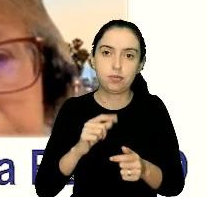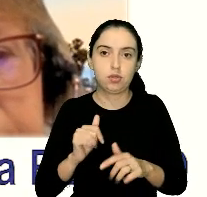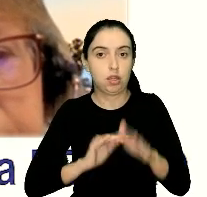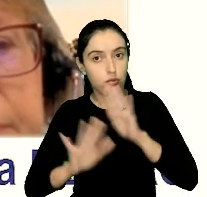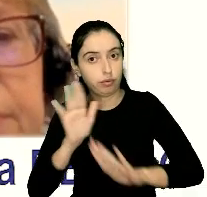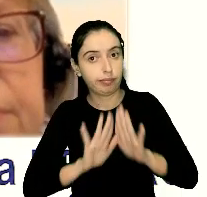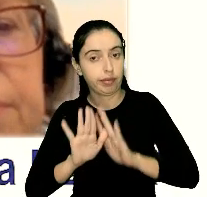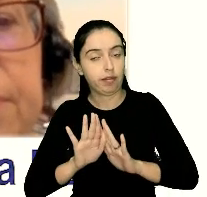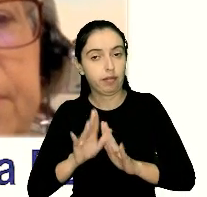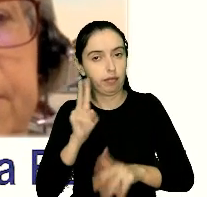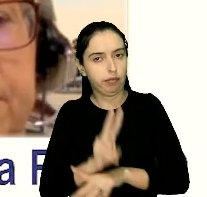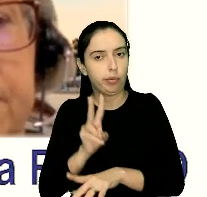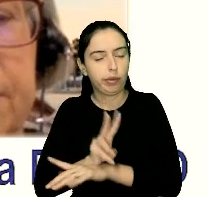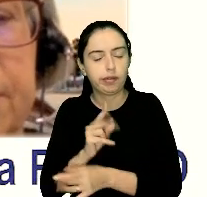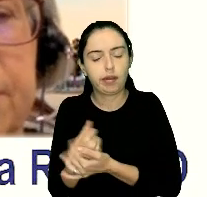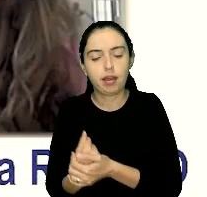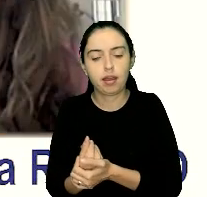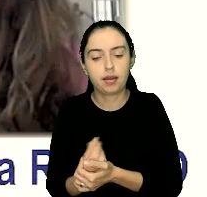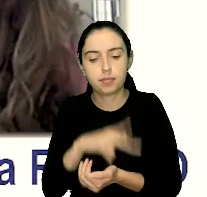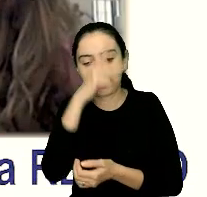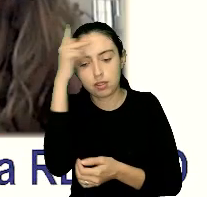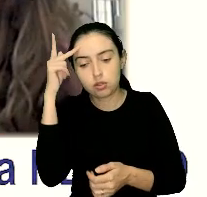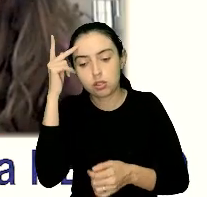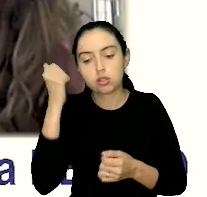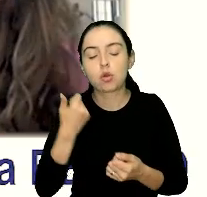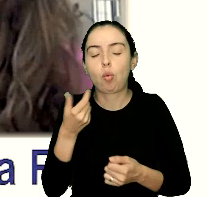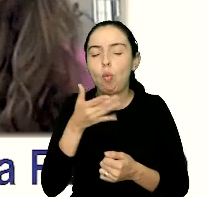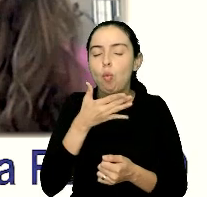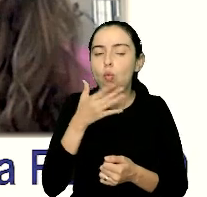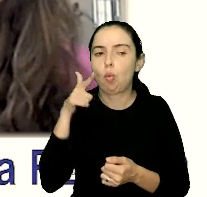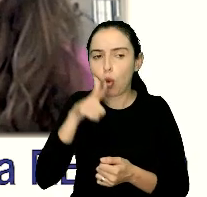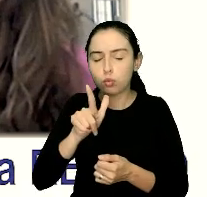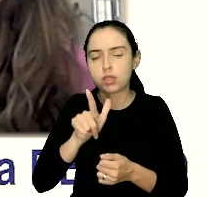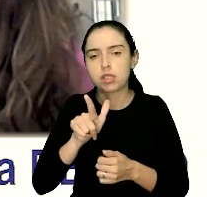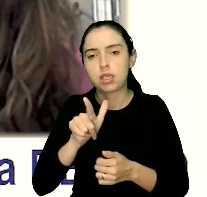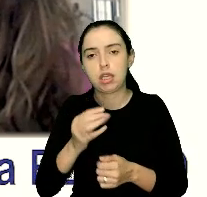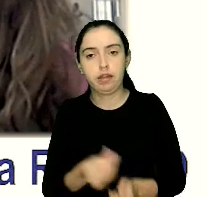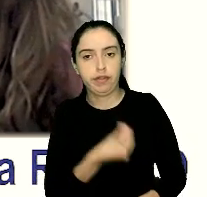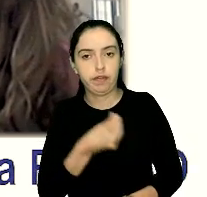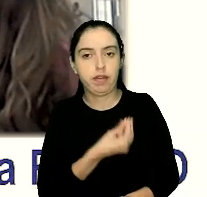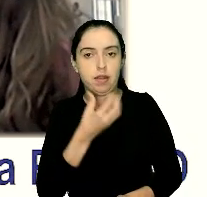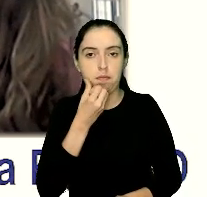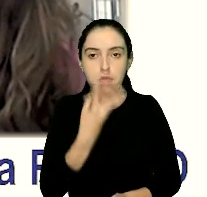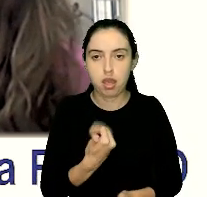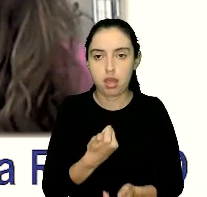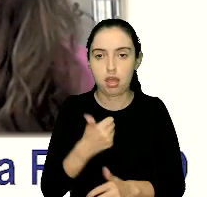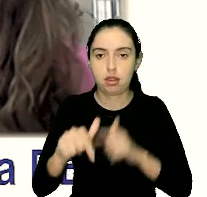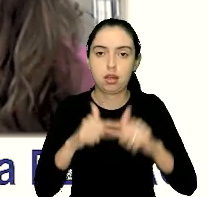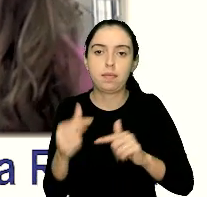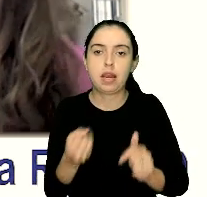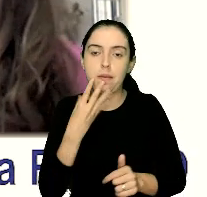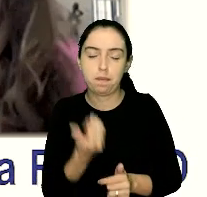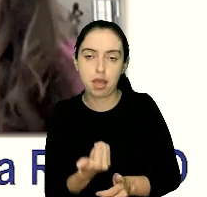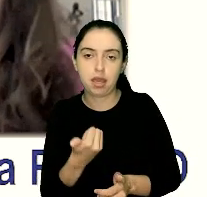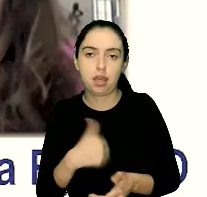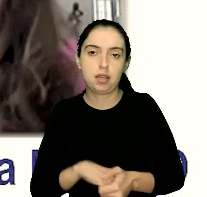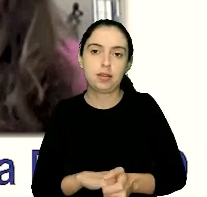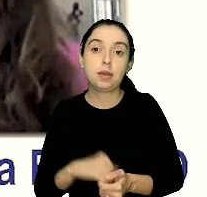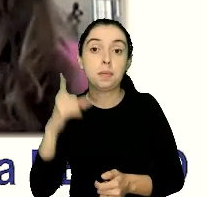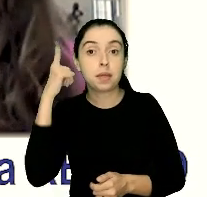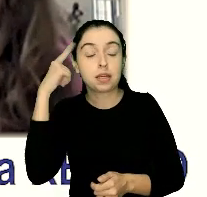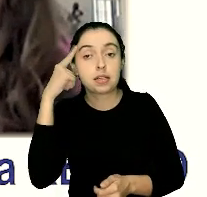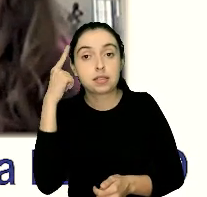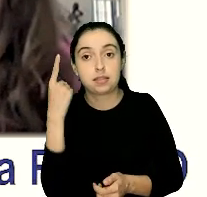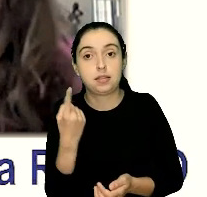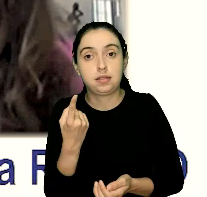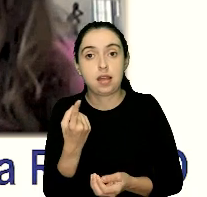tenham condições de viver bem, de atuar bem e pensar que onde passamos